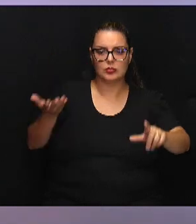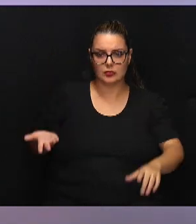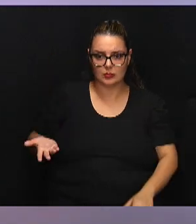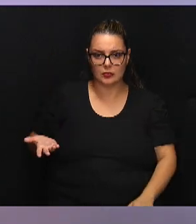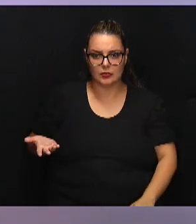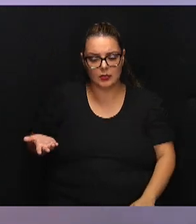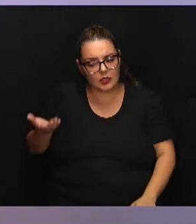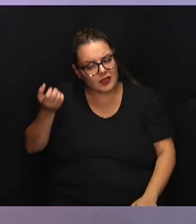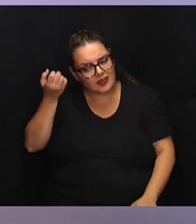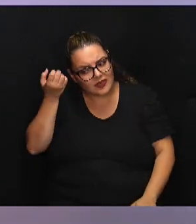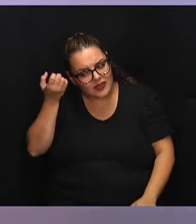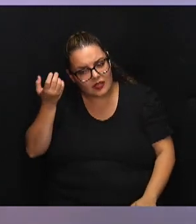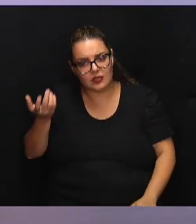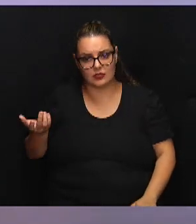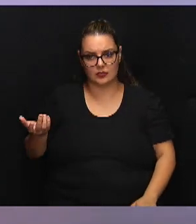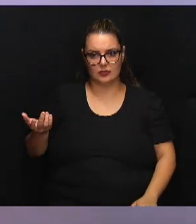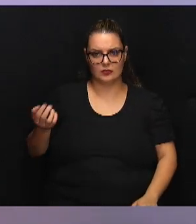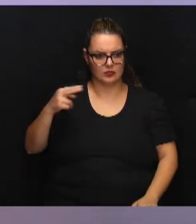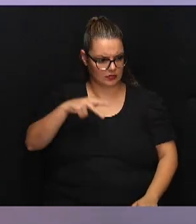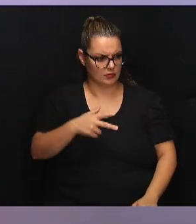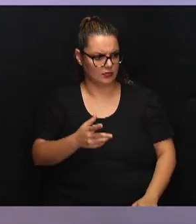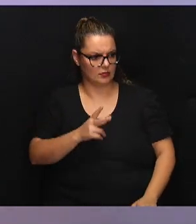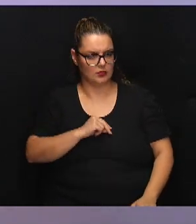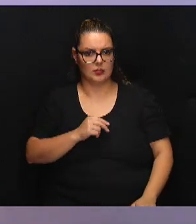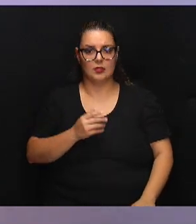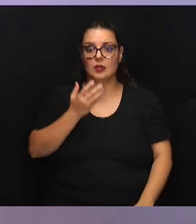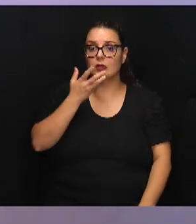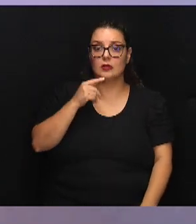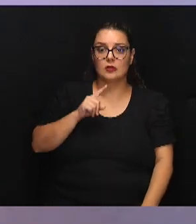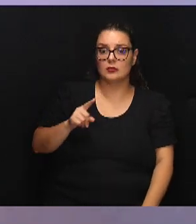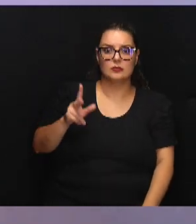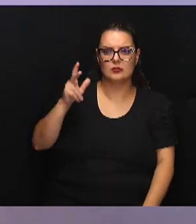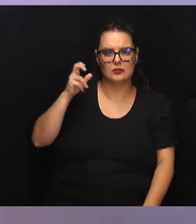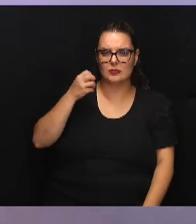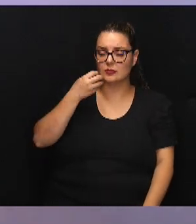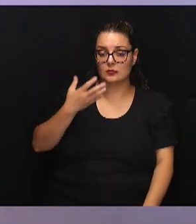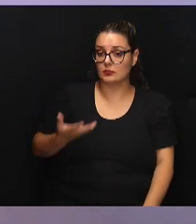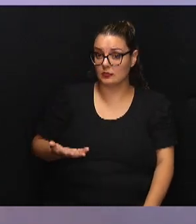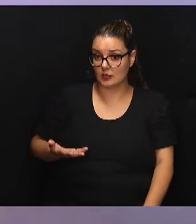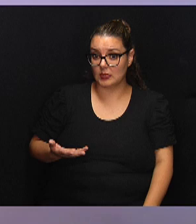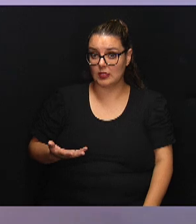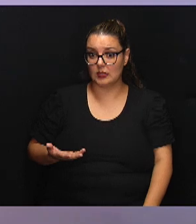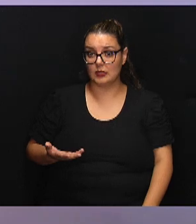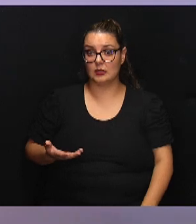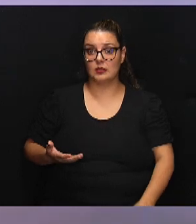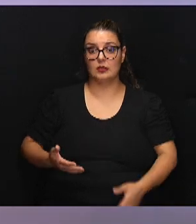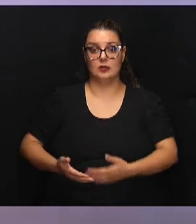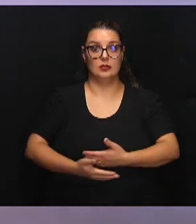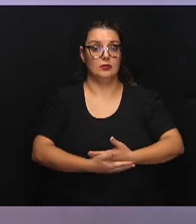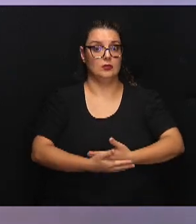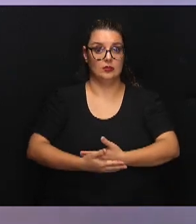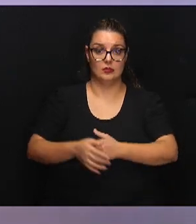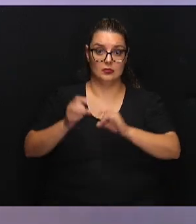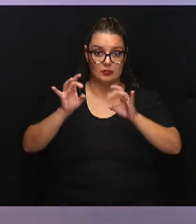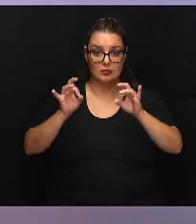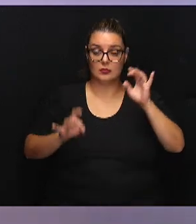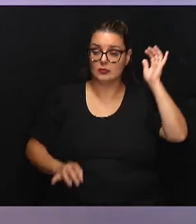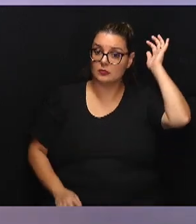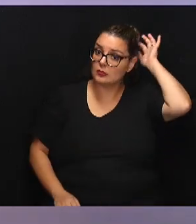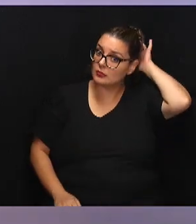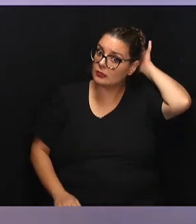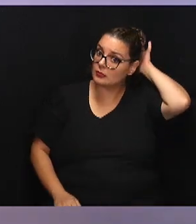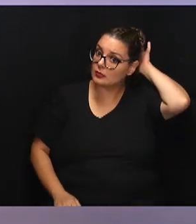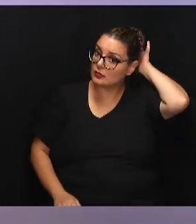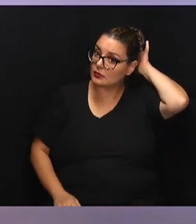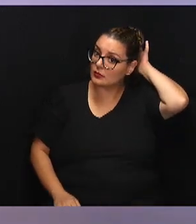você volta para o volume normal, a criança fala que não consegue escutar muito bem. Bebê, especialmente, ele tem essa